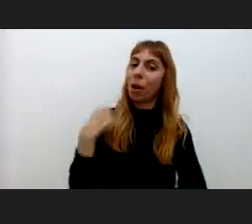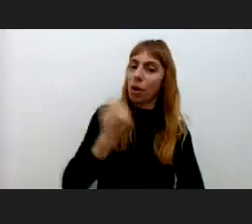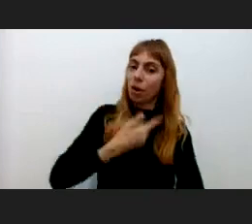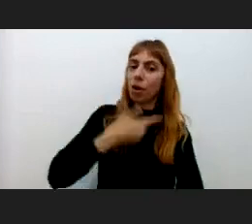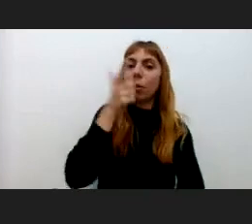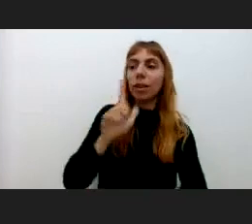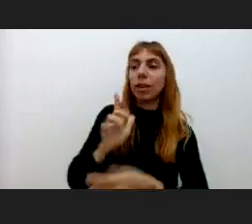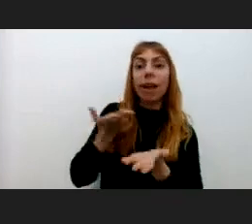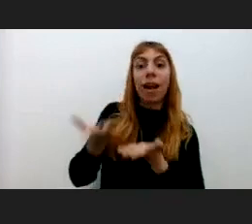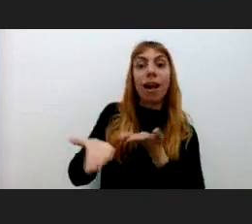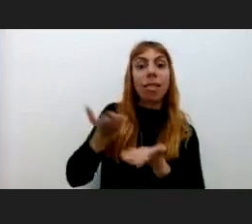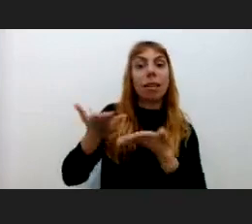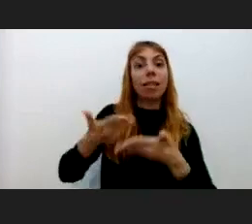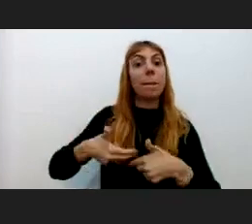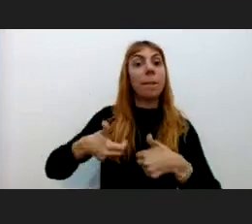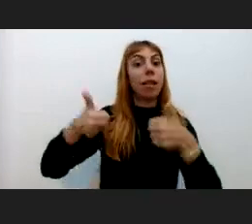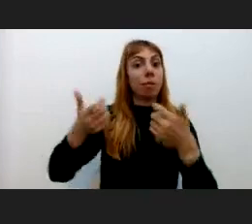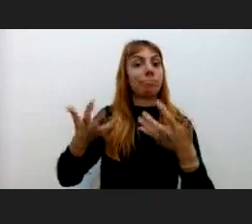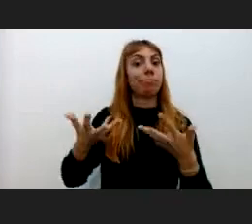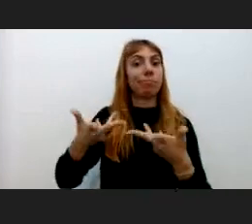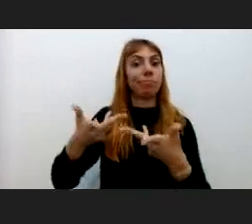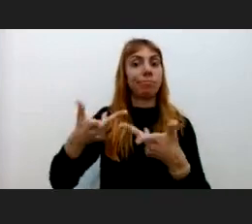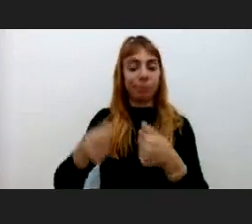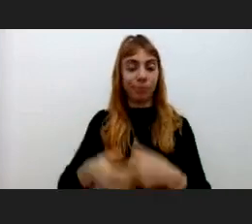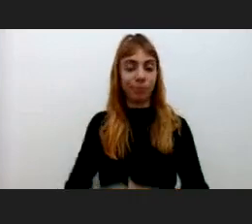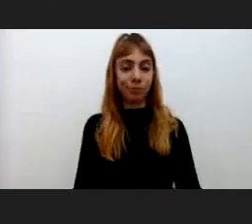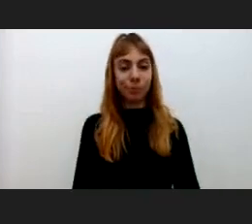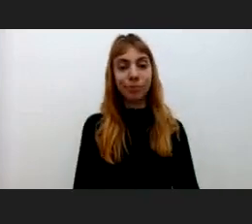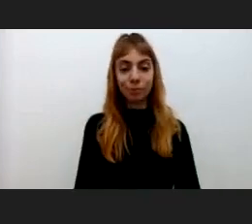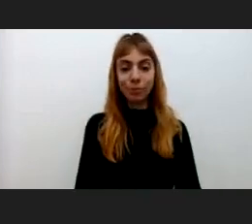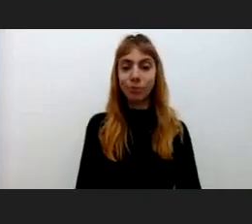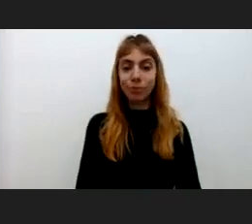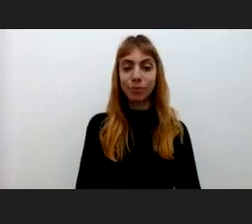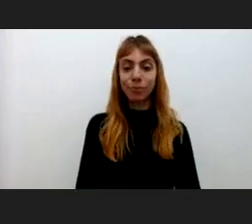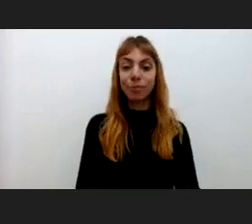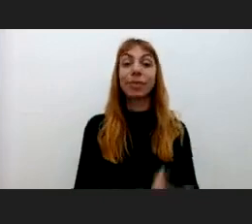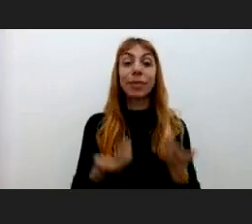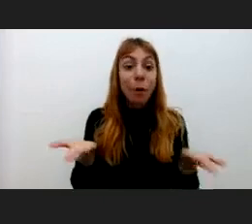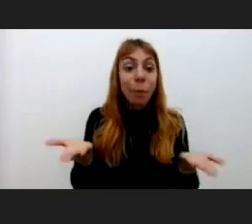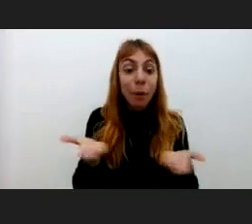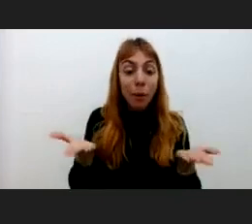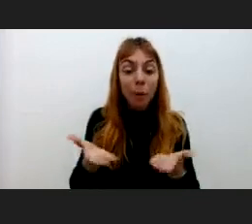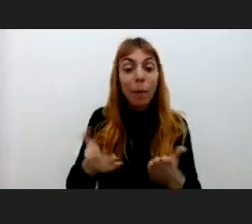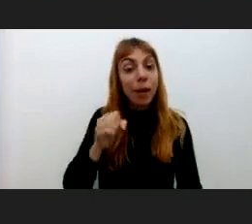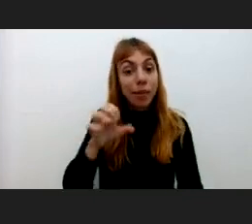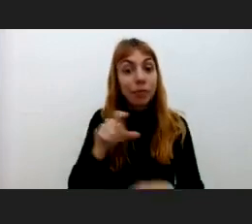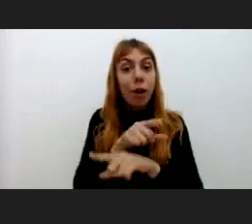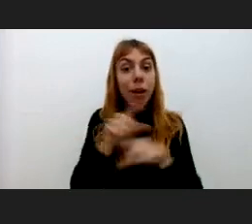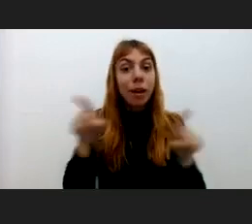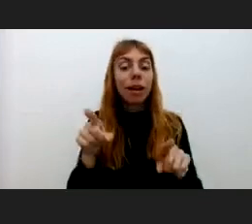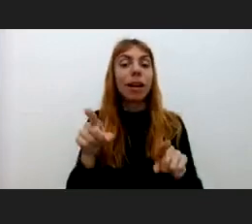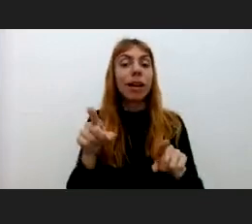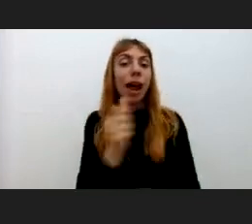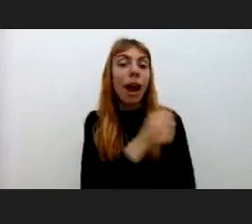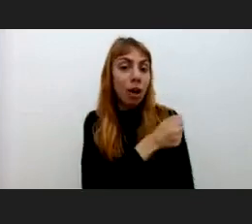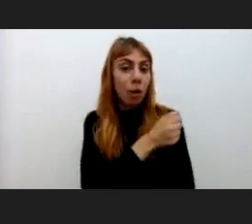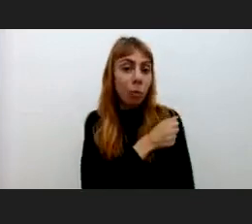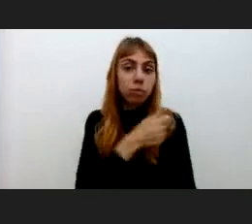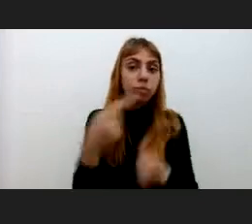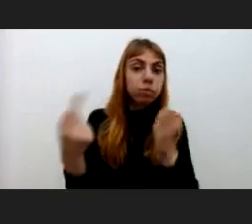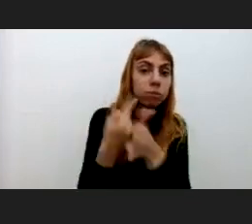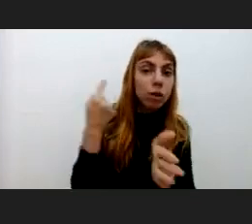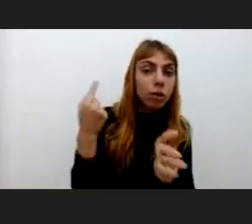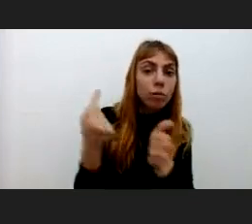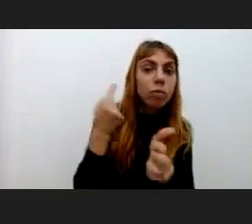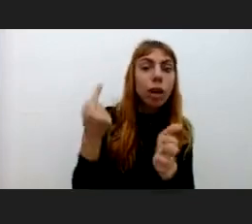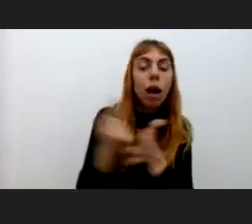então abrir para se alguém quer mandar alguma pergunta, quer fazer algum comentário.